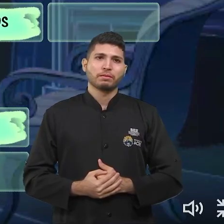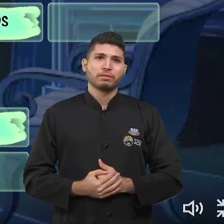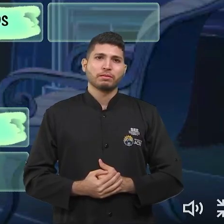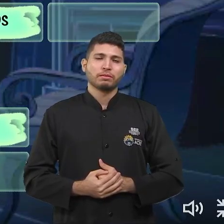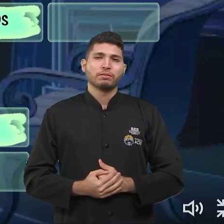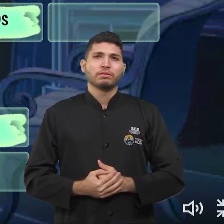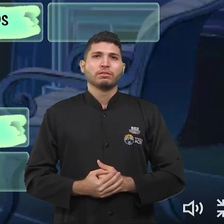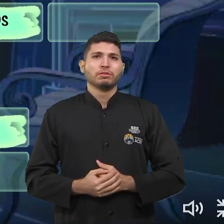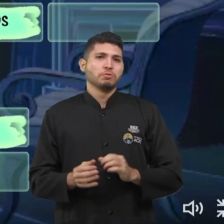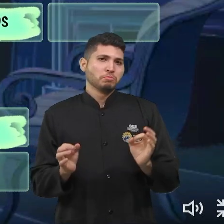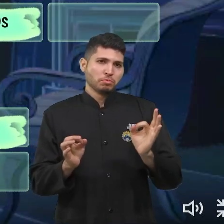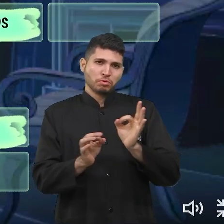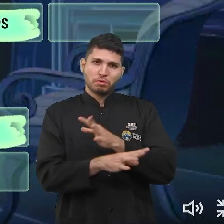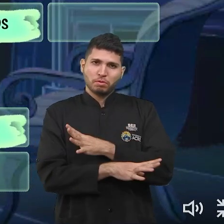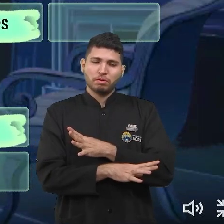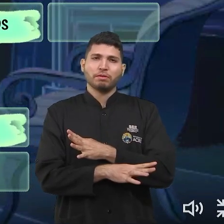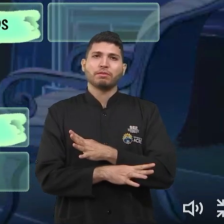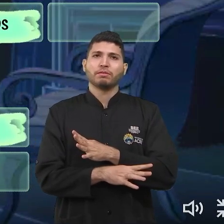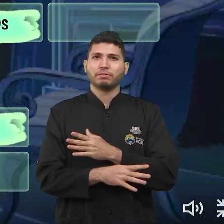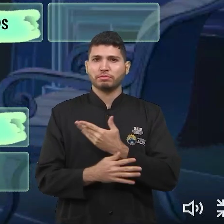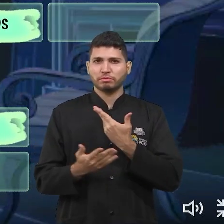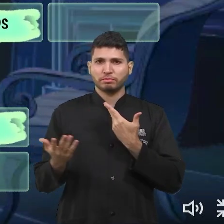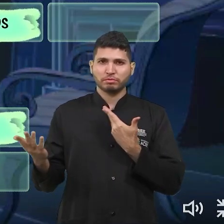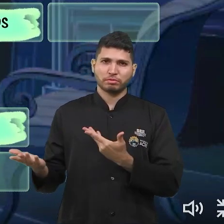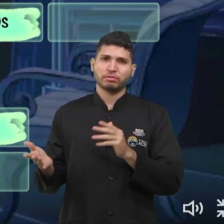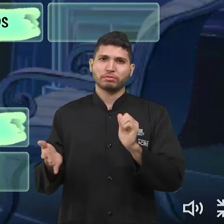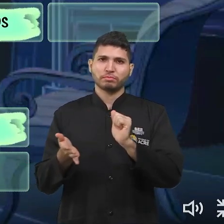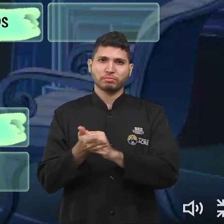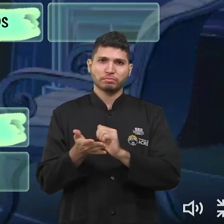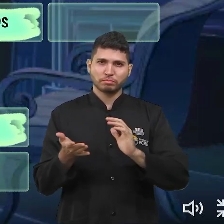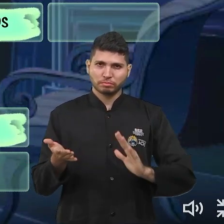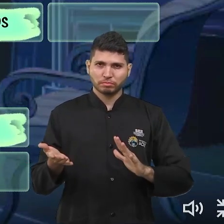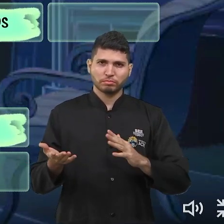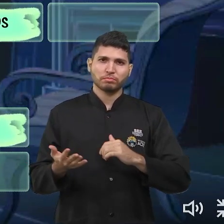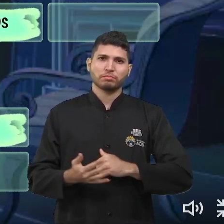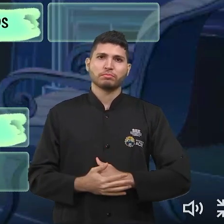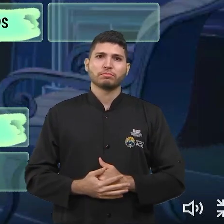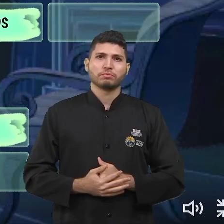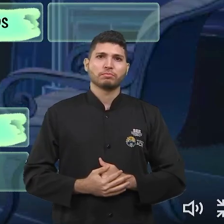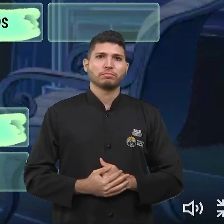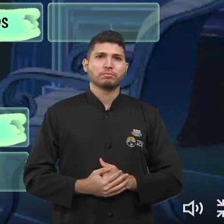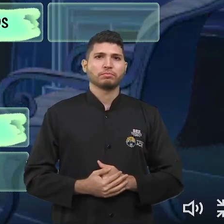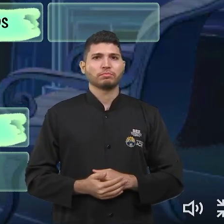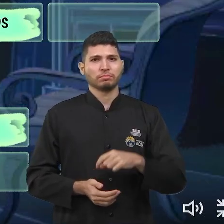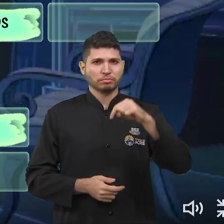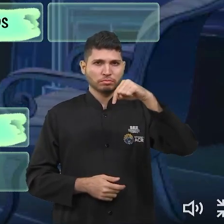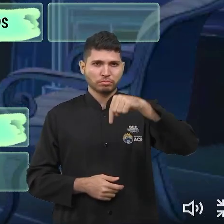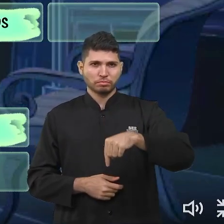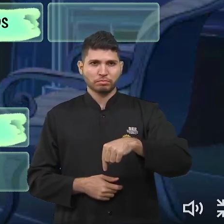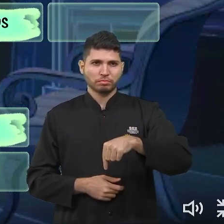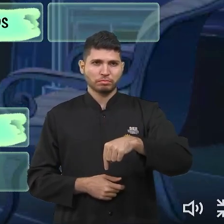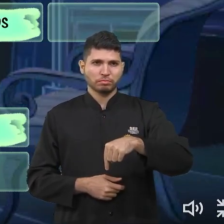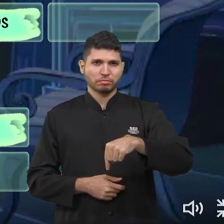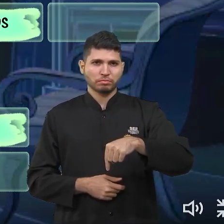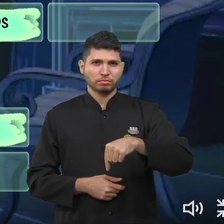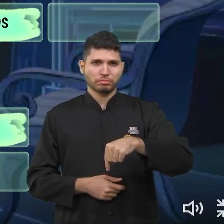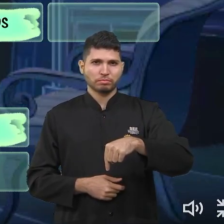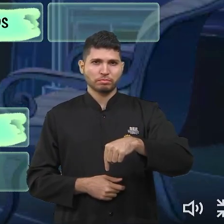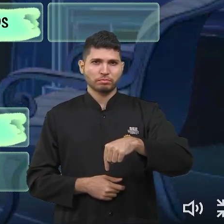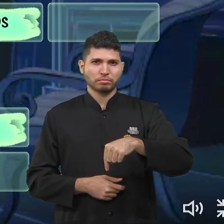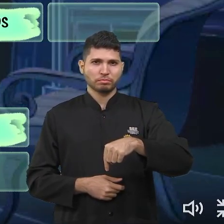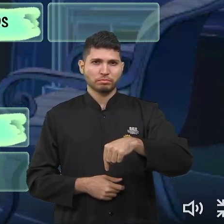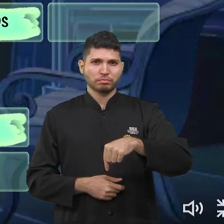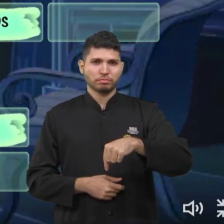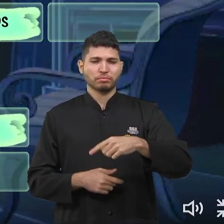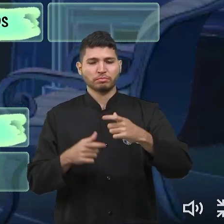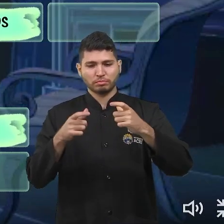Listo, maestro, aqui está o trabalho. Então, aqui está. Pero aqui, olha como eu falei, ó, aqui, nesse